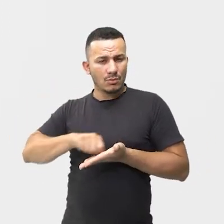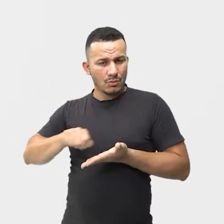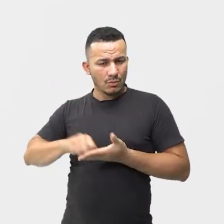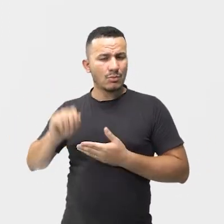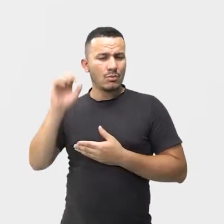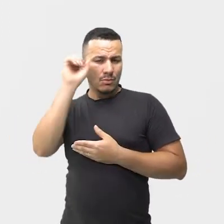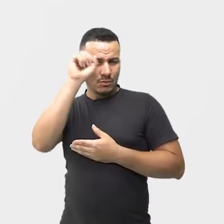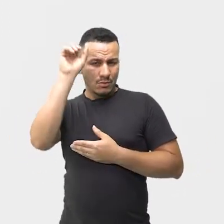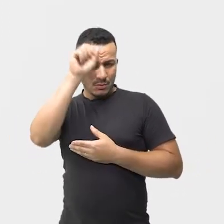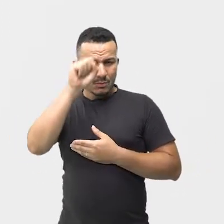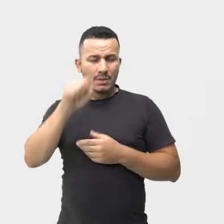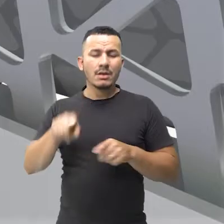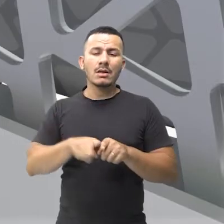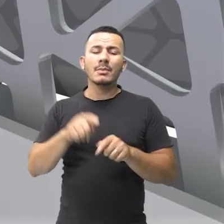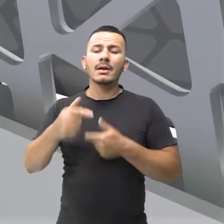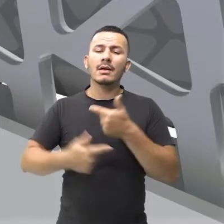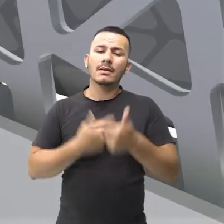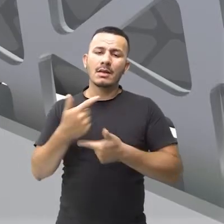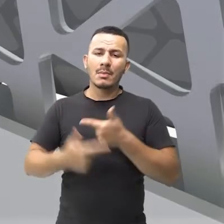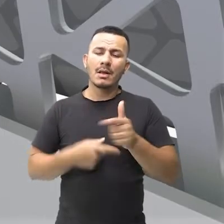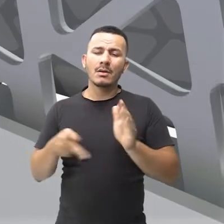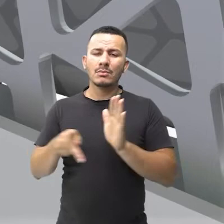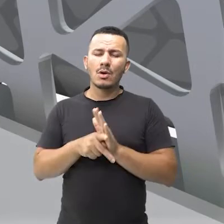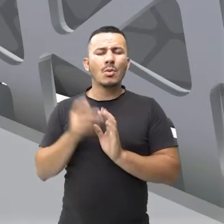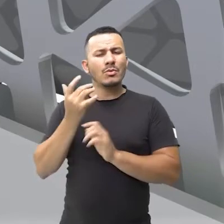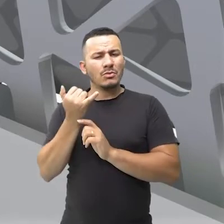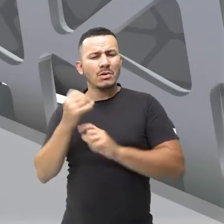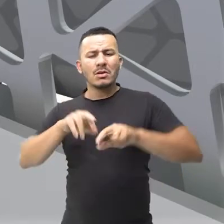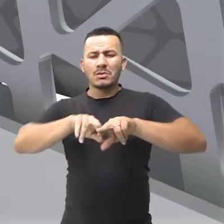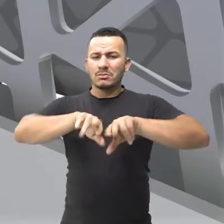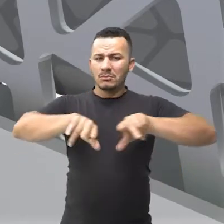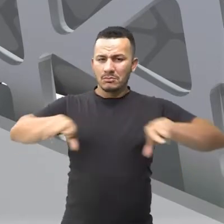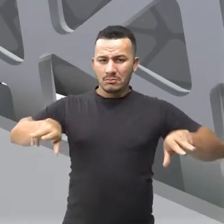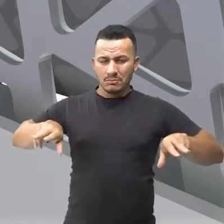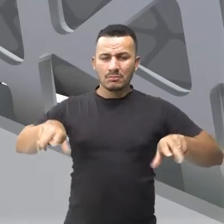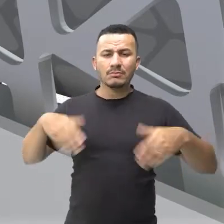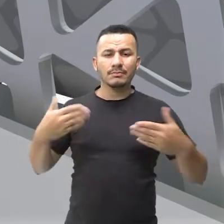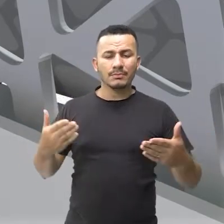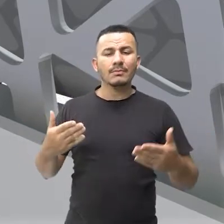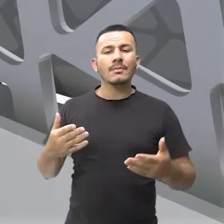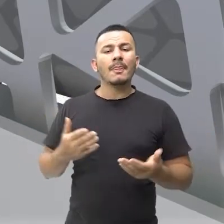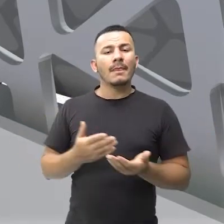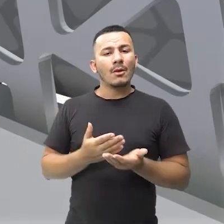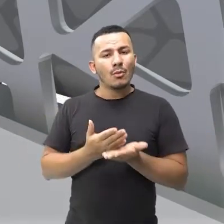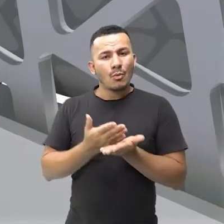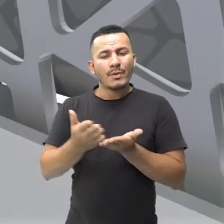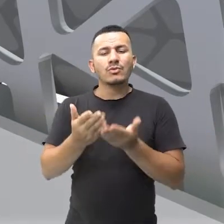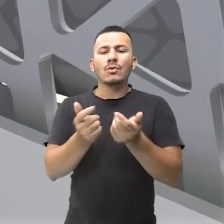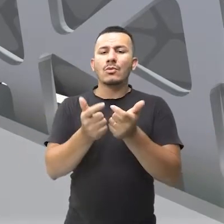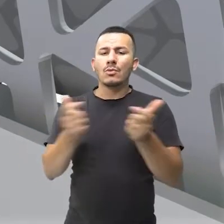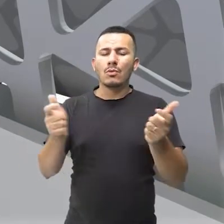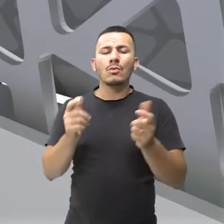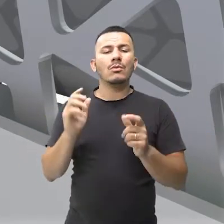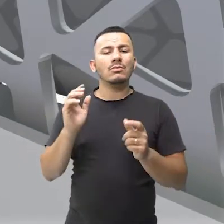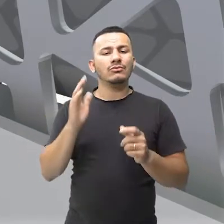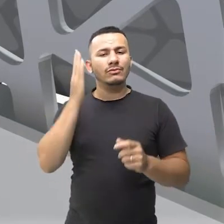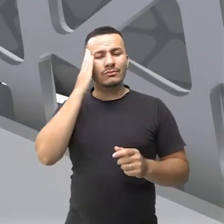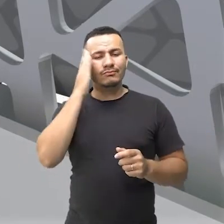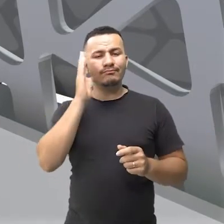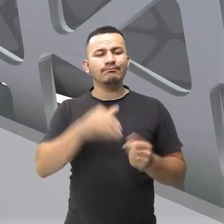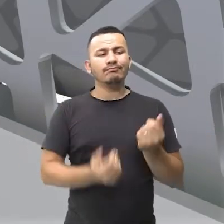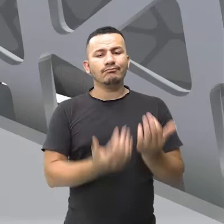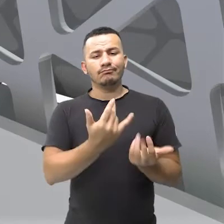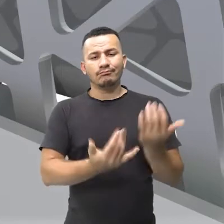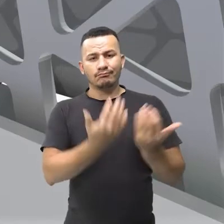homens começaram a produzir as suas armas, certo? Então, ele começou a dominar o fogo e a partir